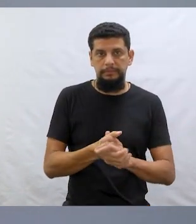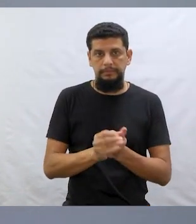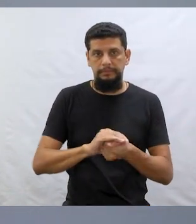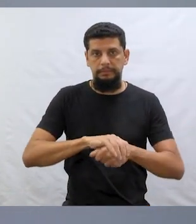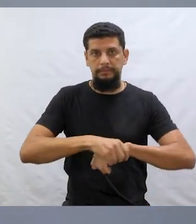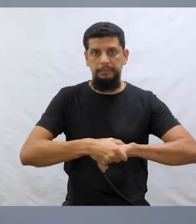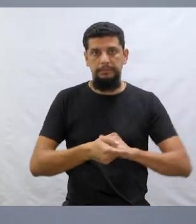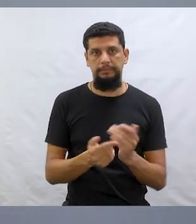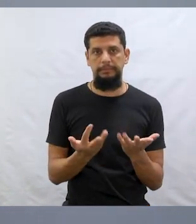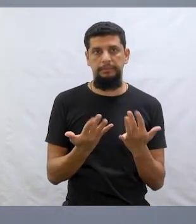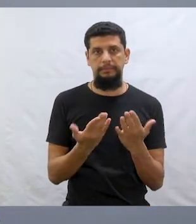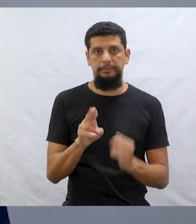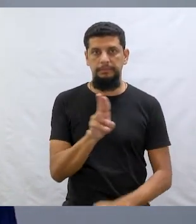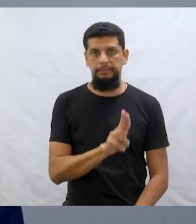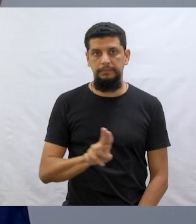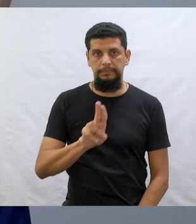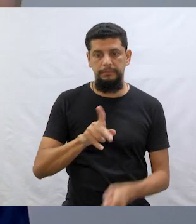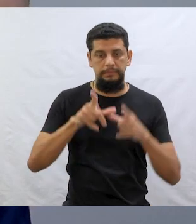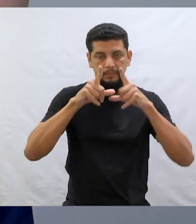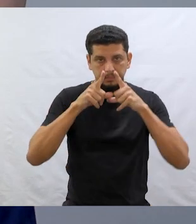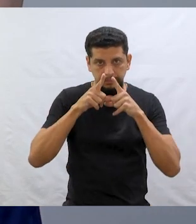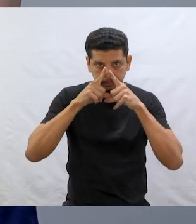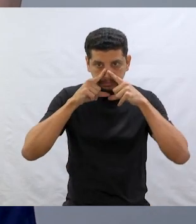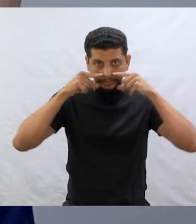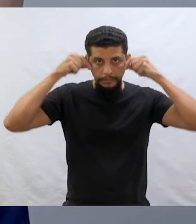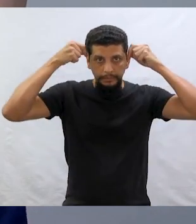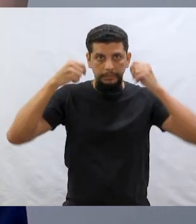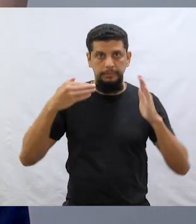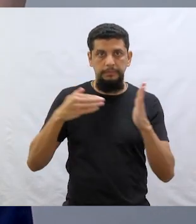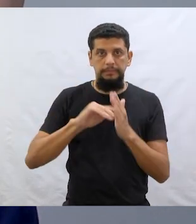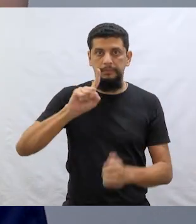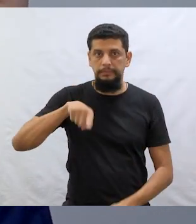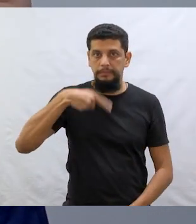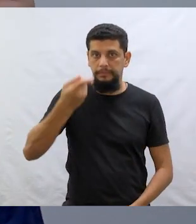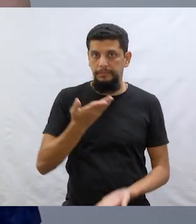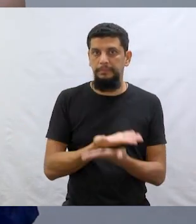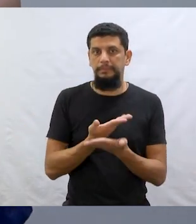Isso mesmo. Colocar a nossa máscara. E